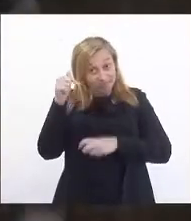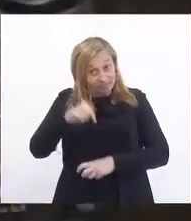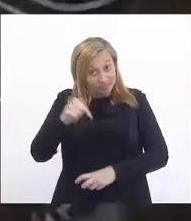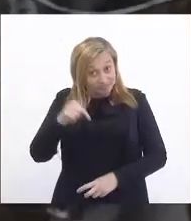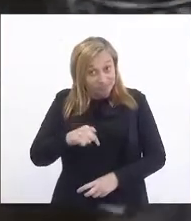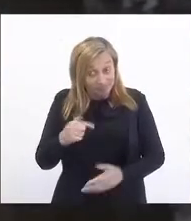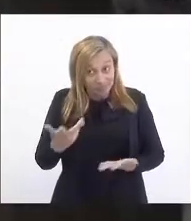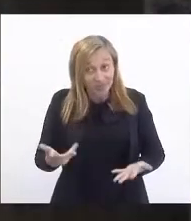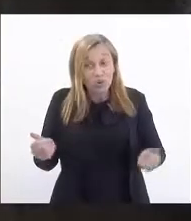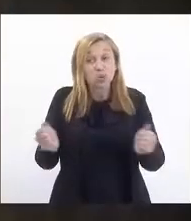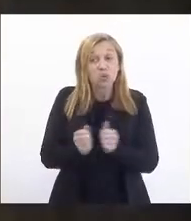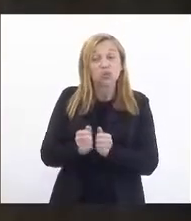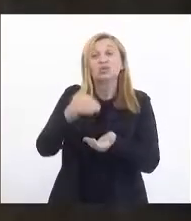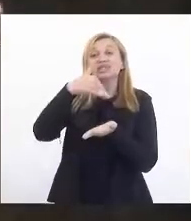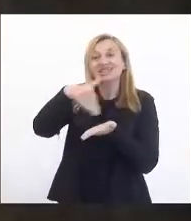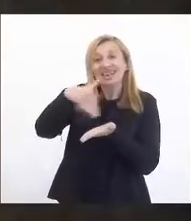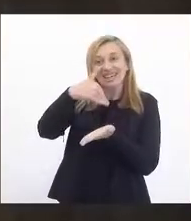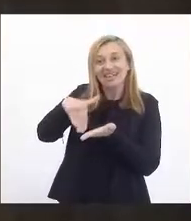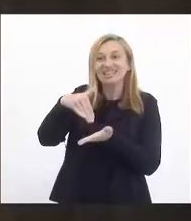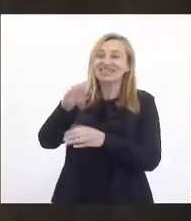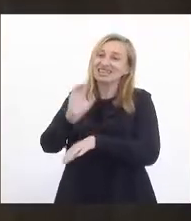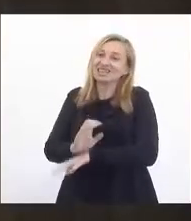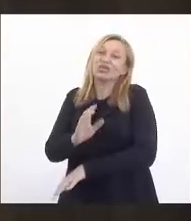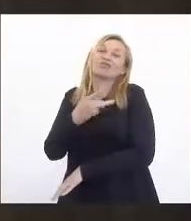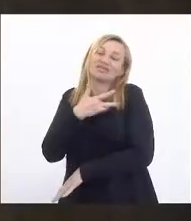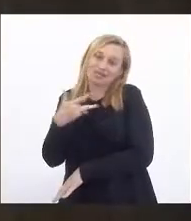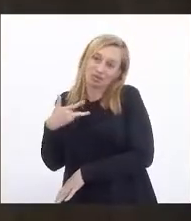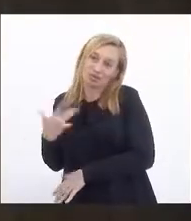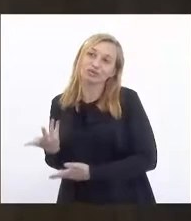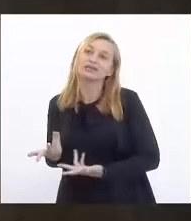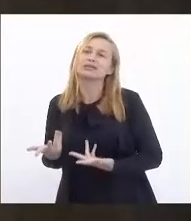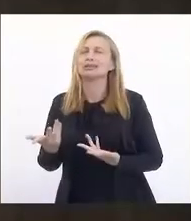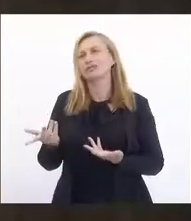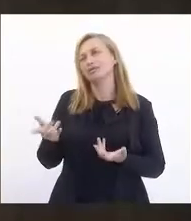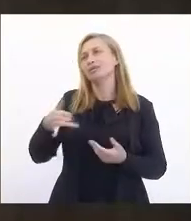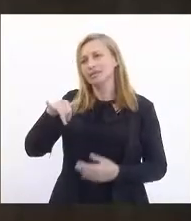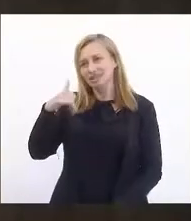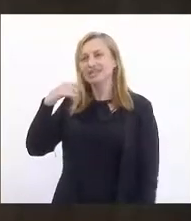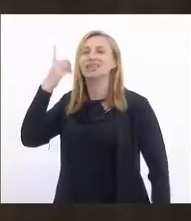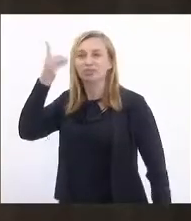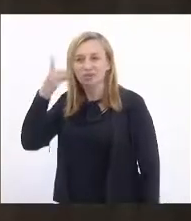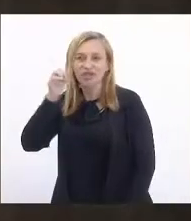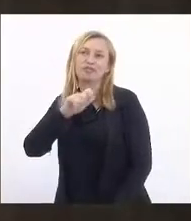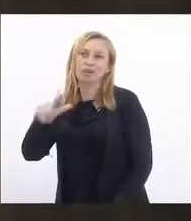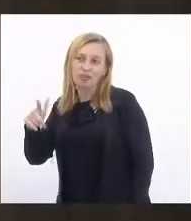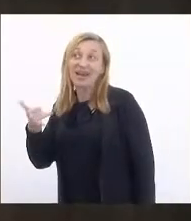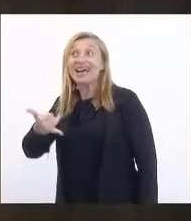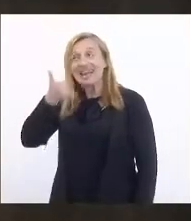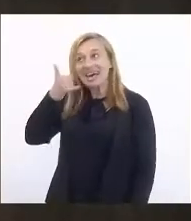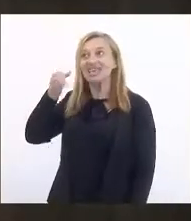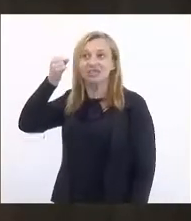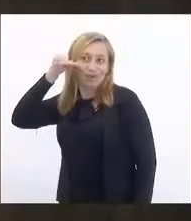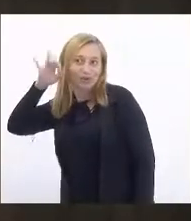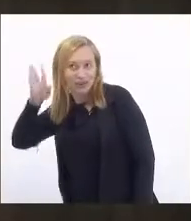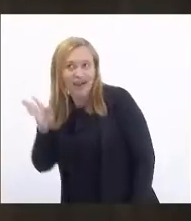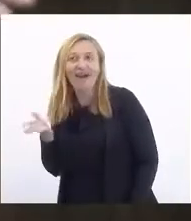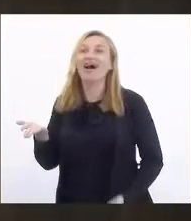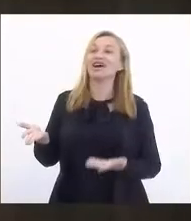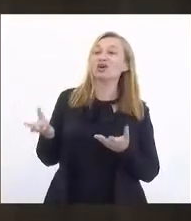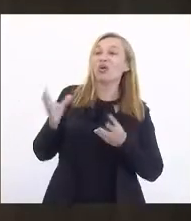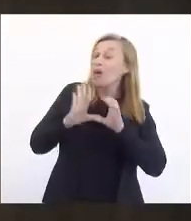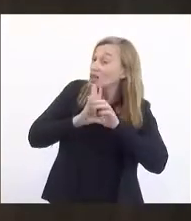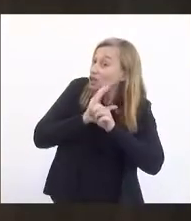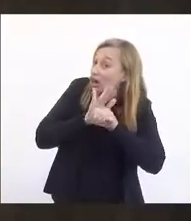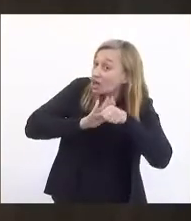junto ao Secretário Estadual de Saúde que quando o deputado Felipe Pobel estiver te ligando de madrugada ou no início da